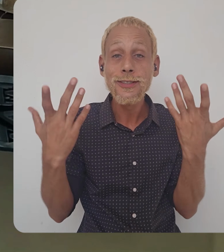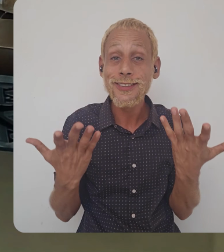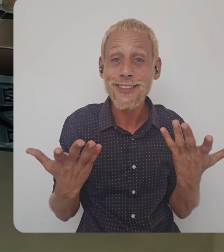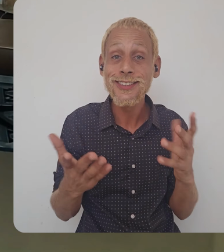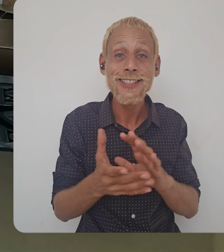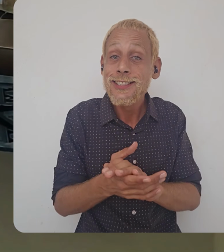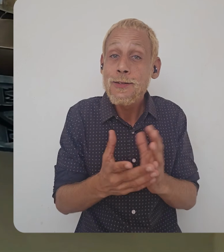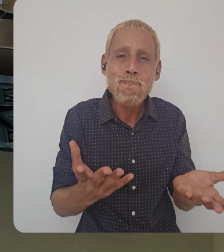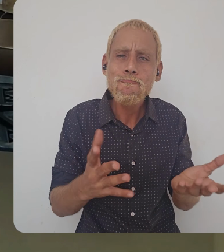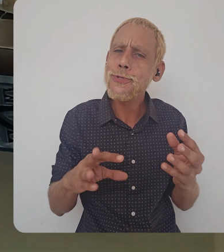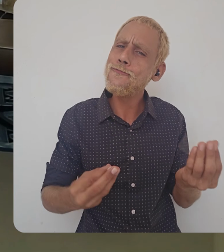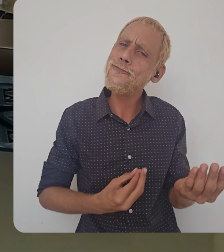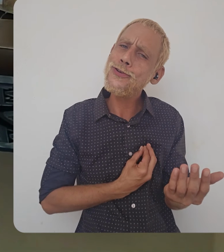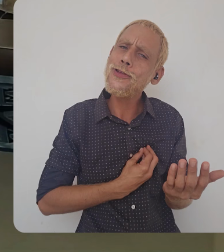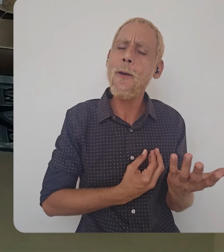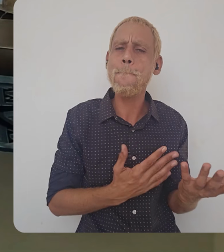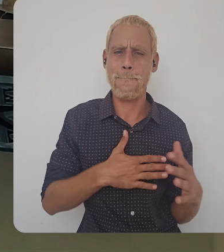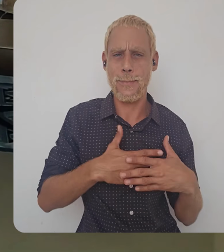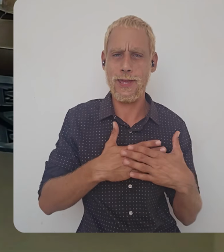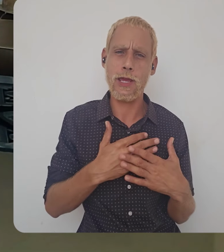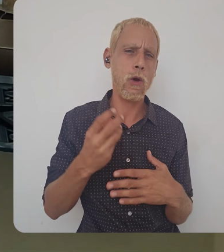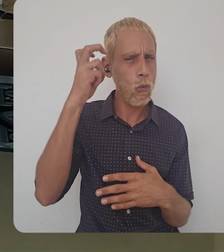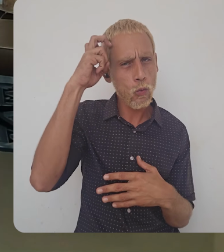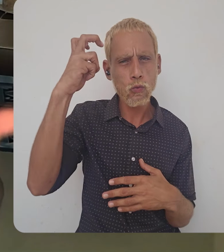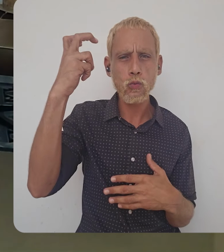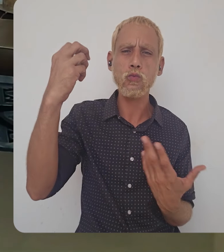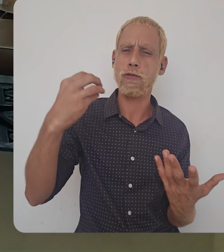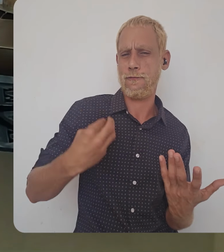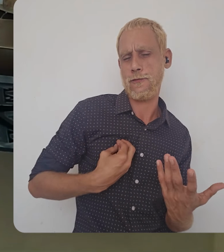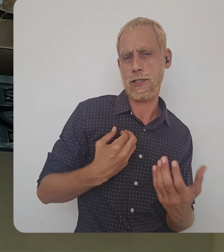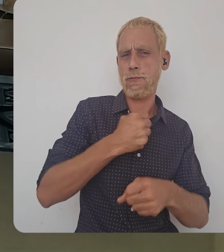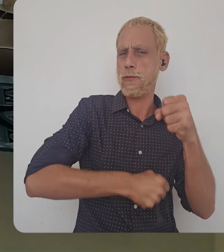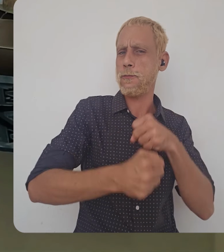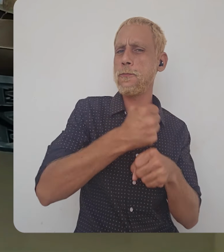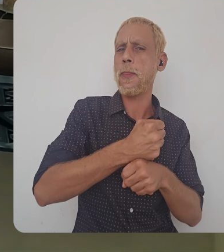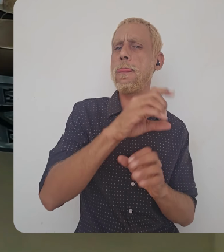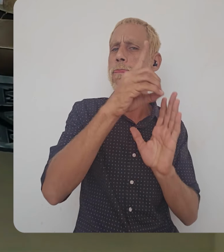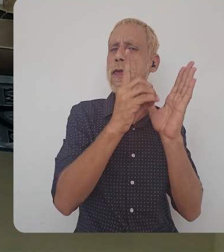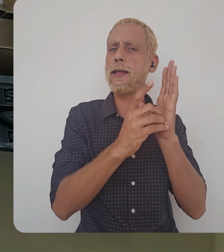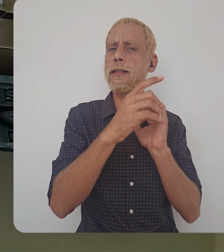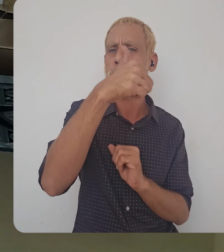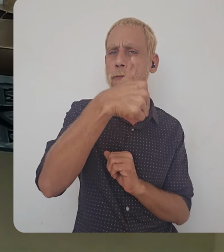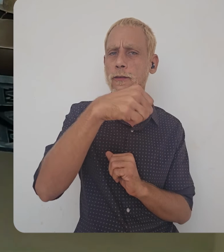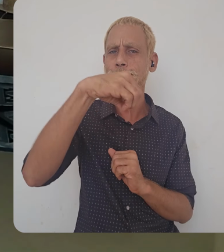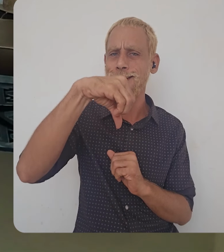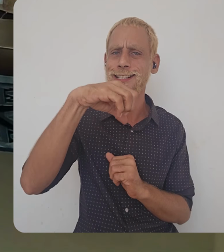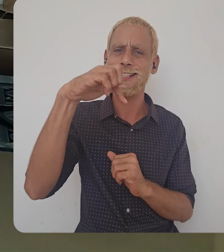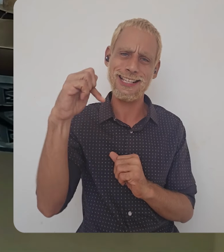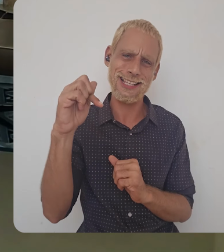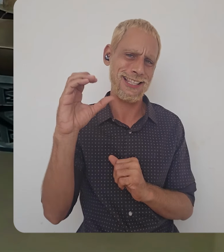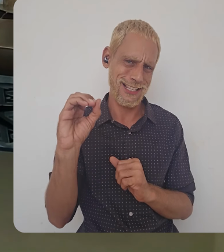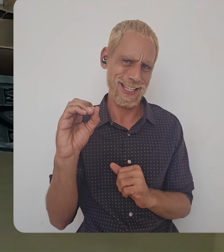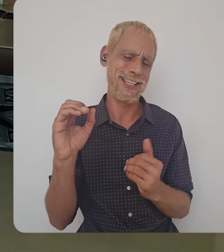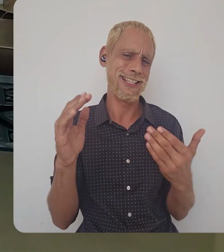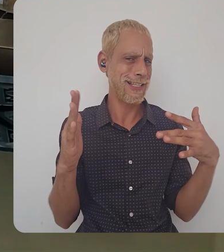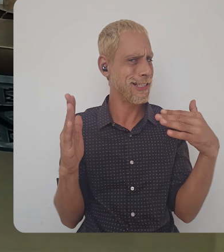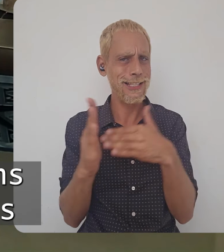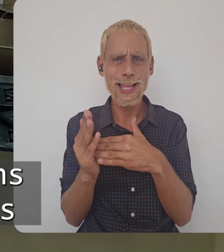extremamente barulhenta, que acho fez parte de toda aquela cultura dos anos 1970, até a informatização que veio